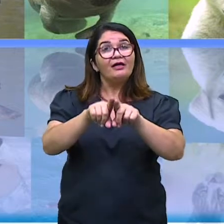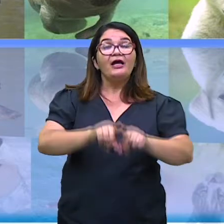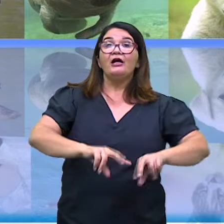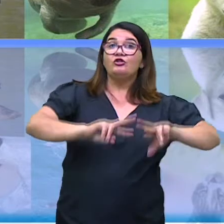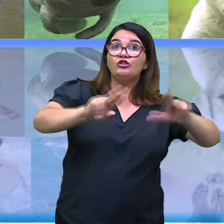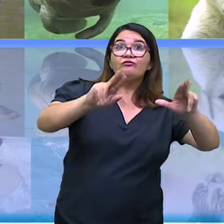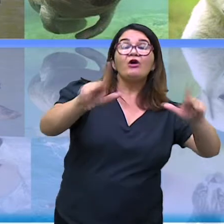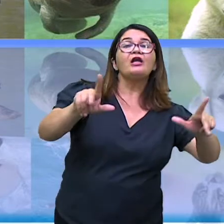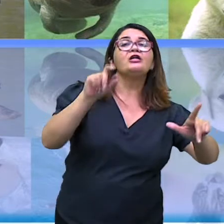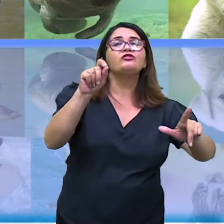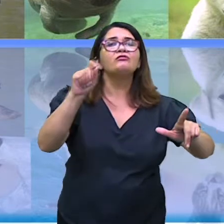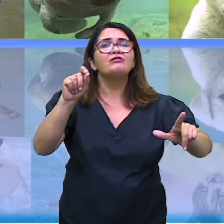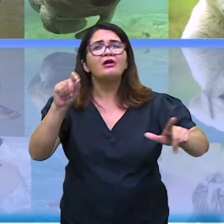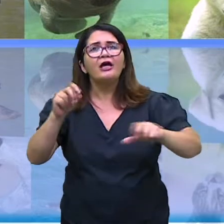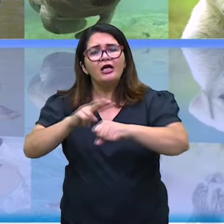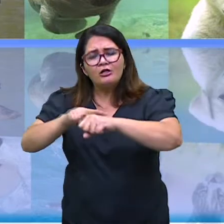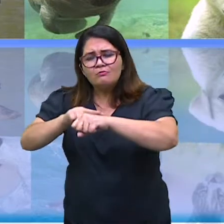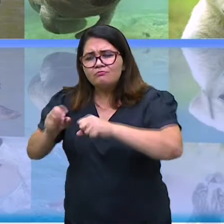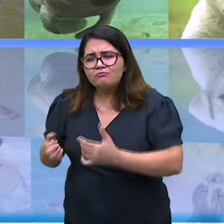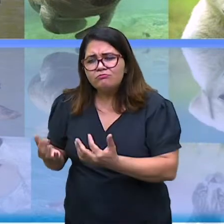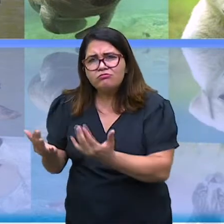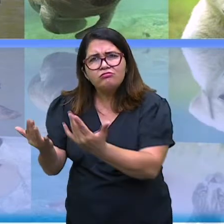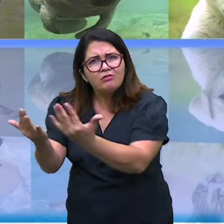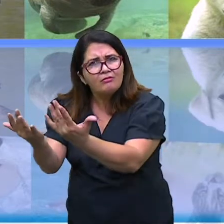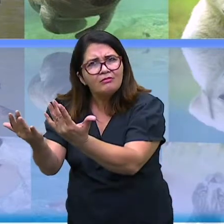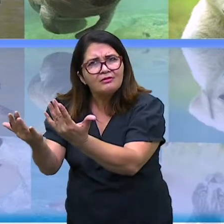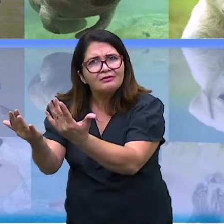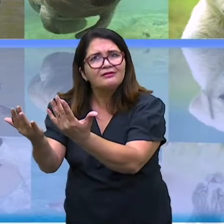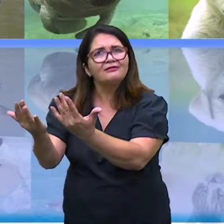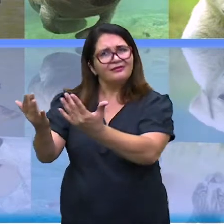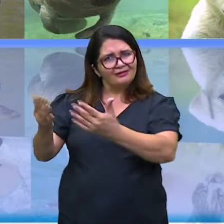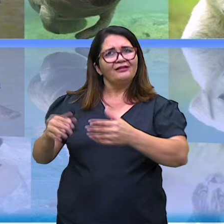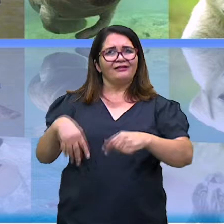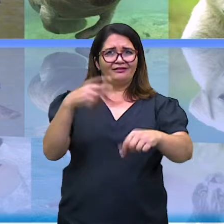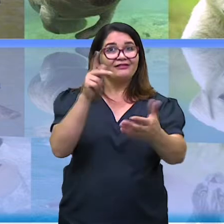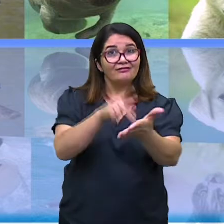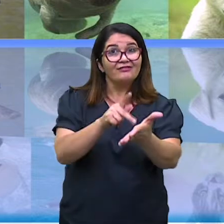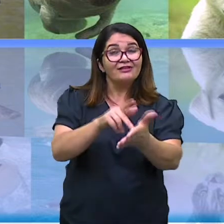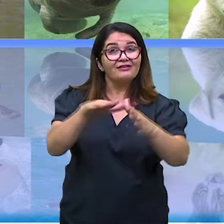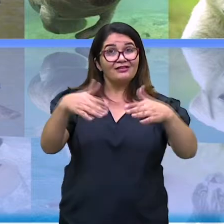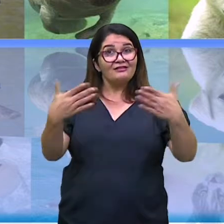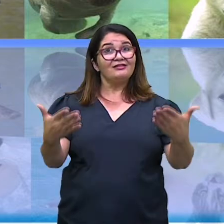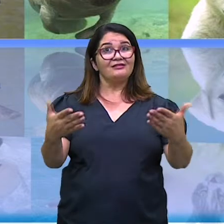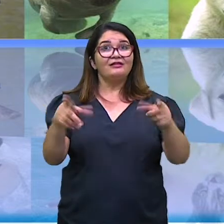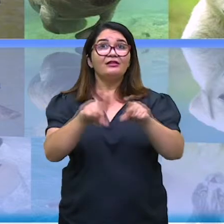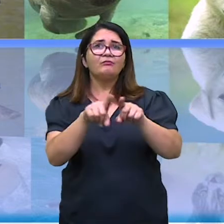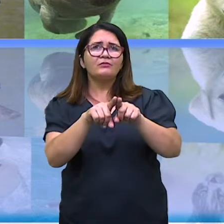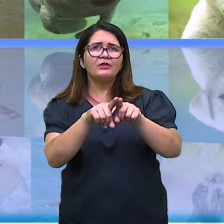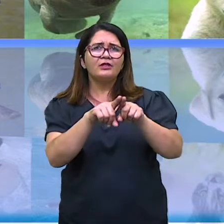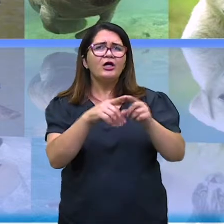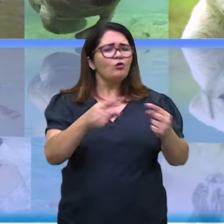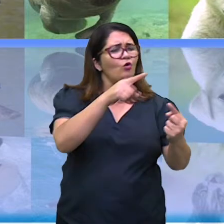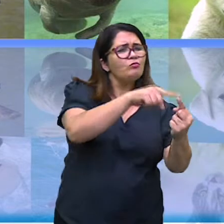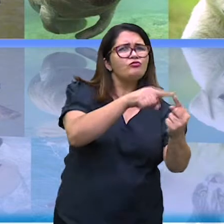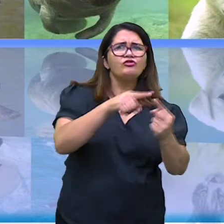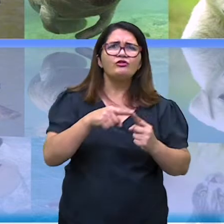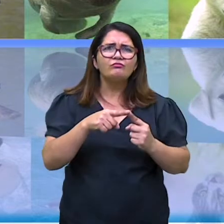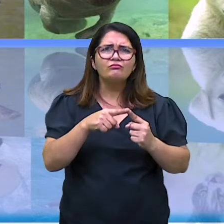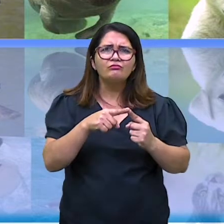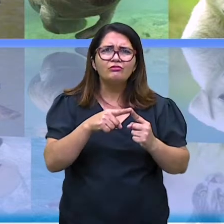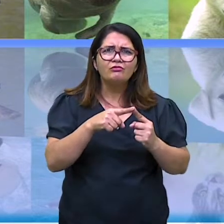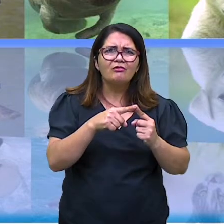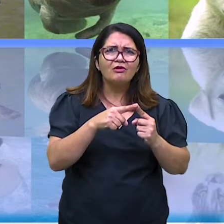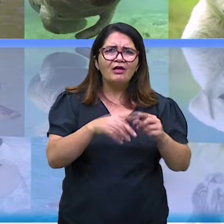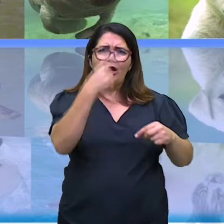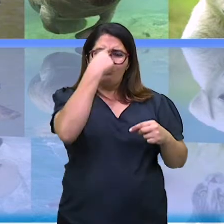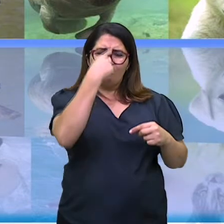As plumagens, as mais coloridas e diversas. O tipo da pata, porque cada animal